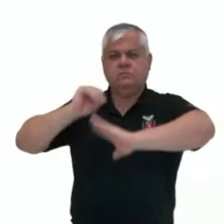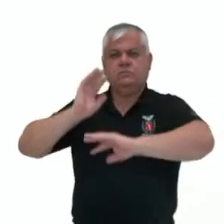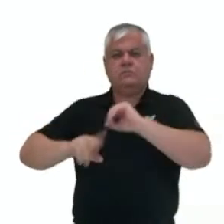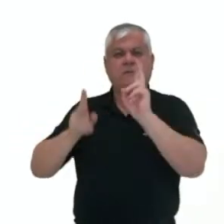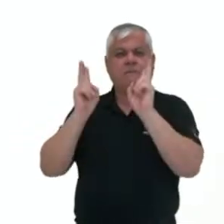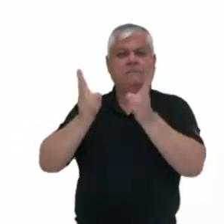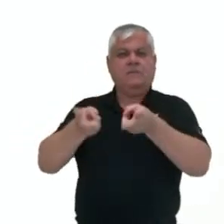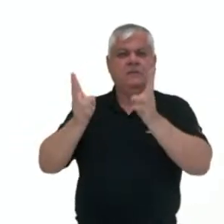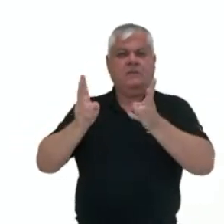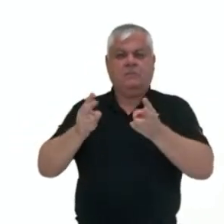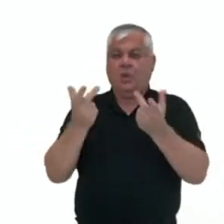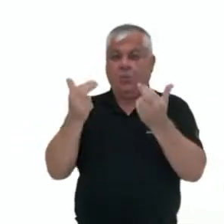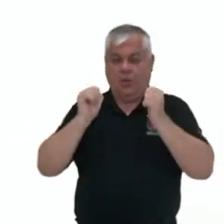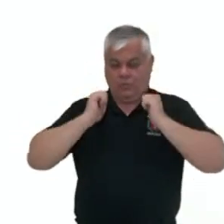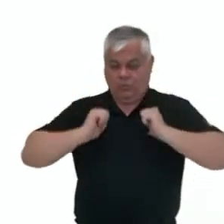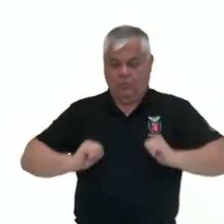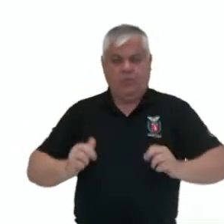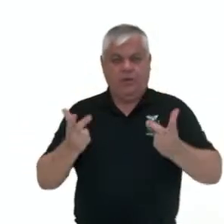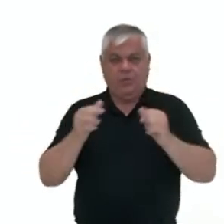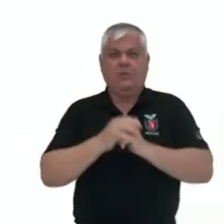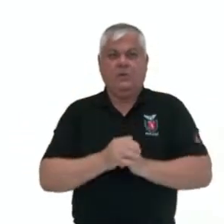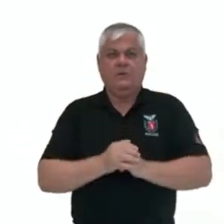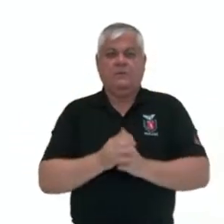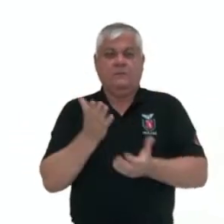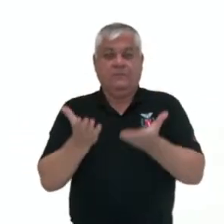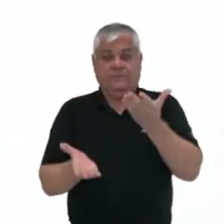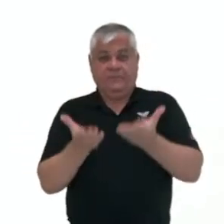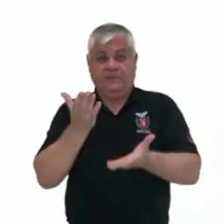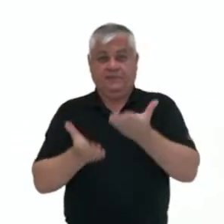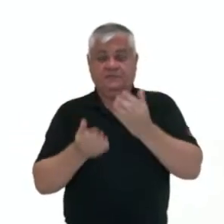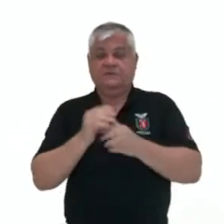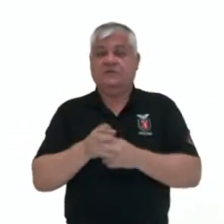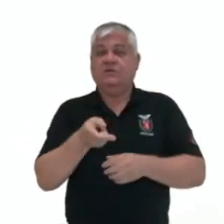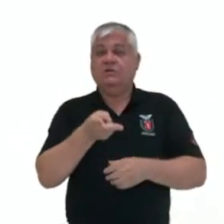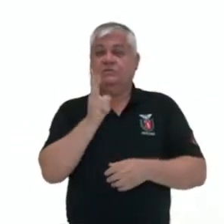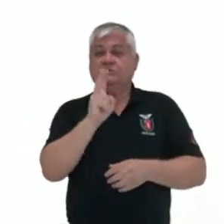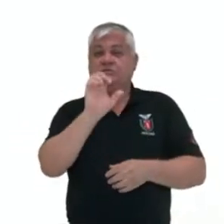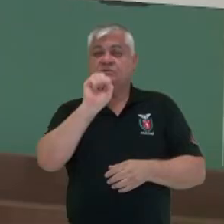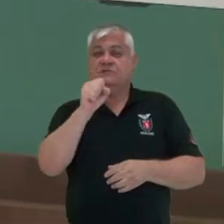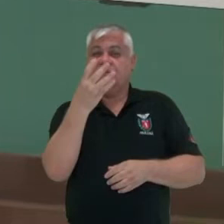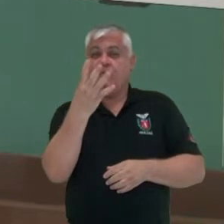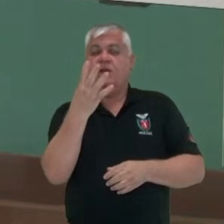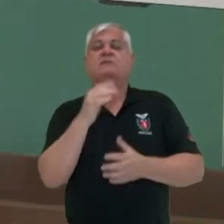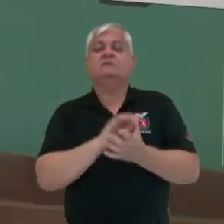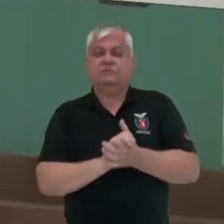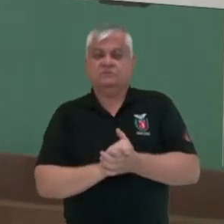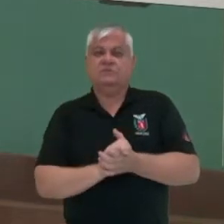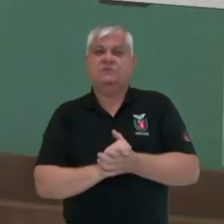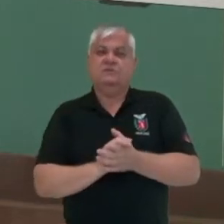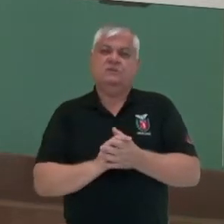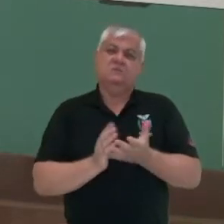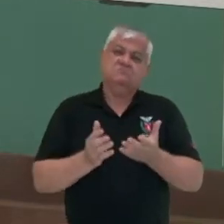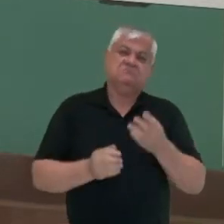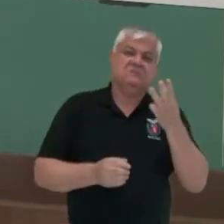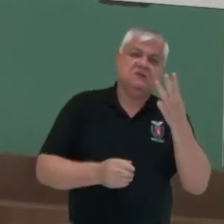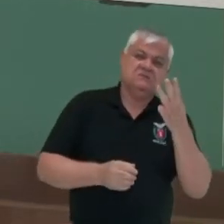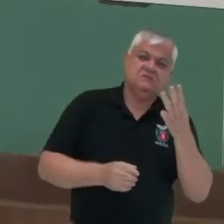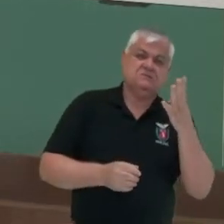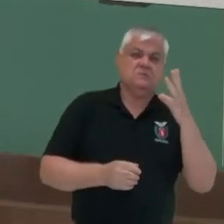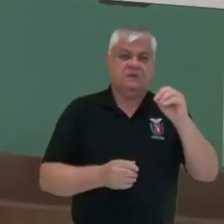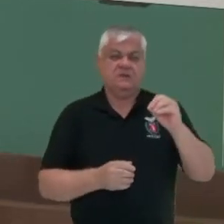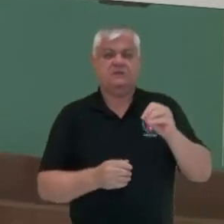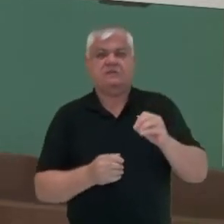mesmo modelo com o peso de 284 gramas e 340 gramas, tá? Então eles têm que